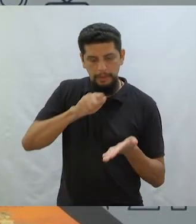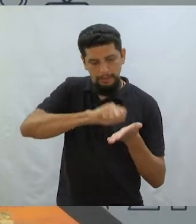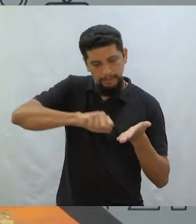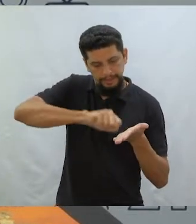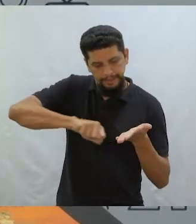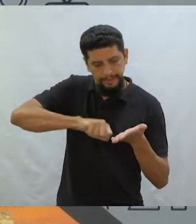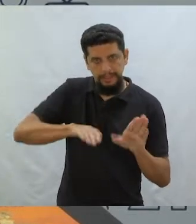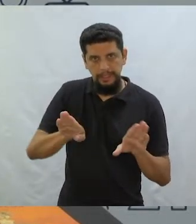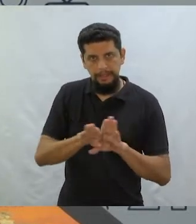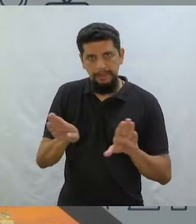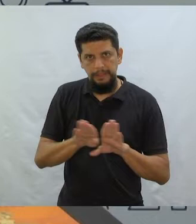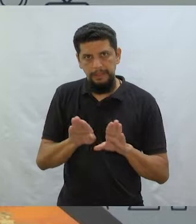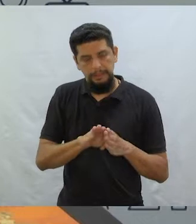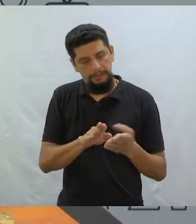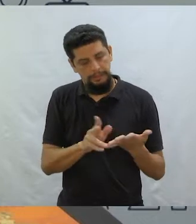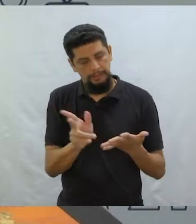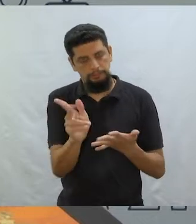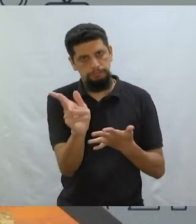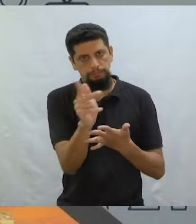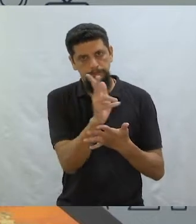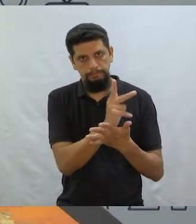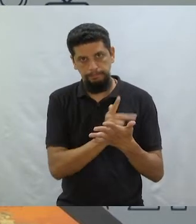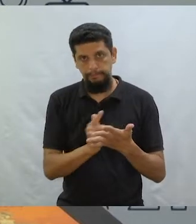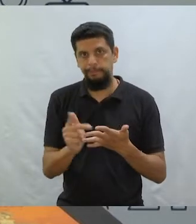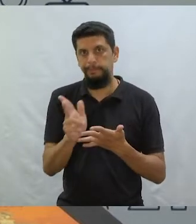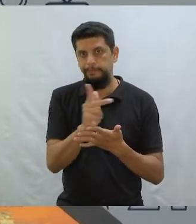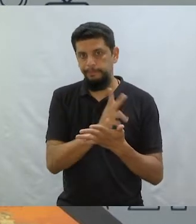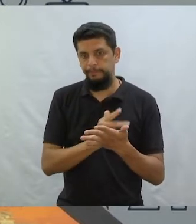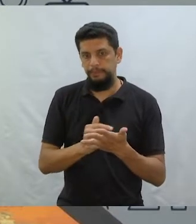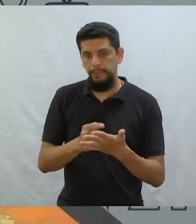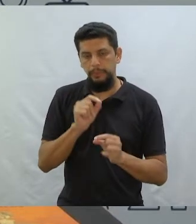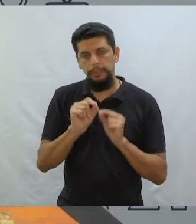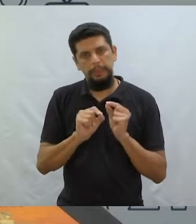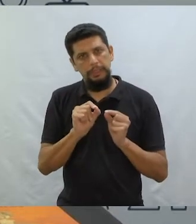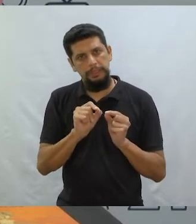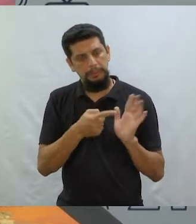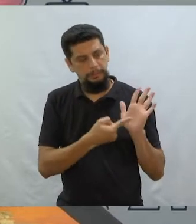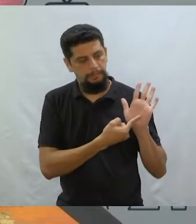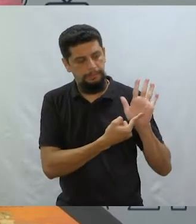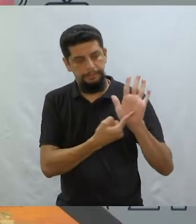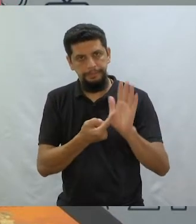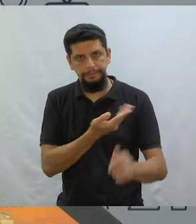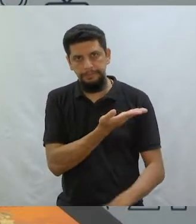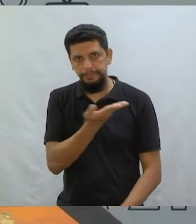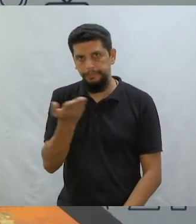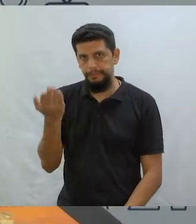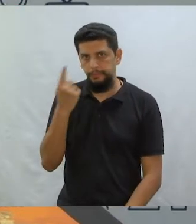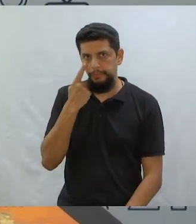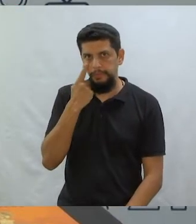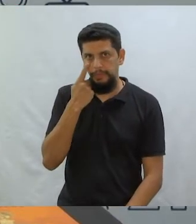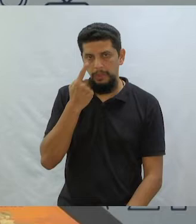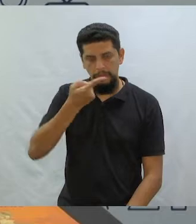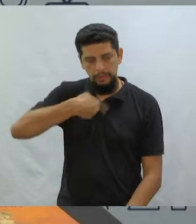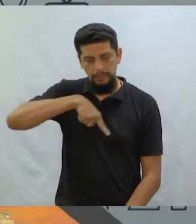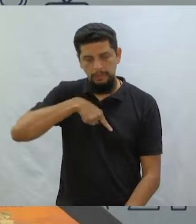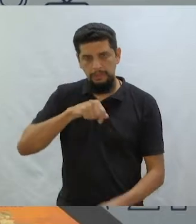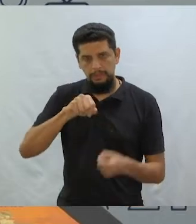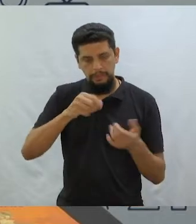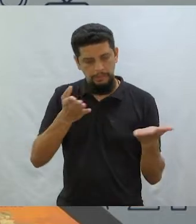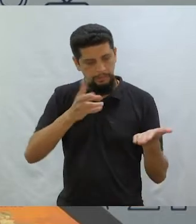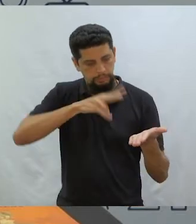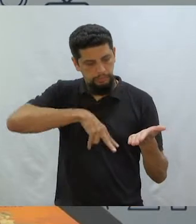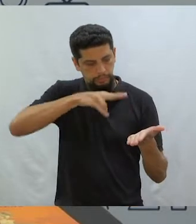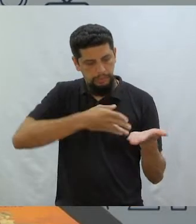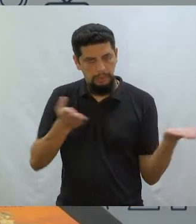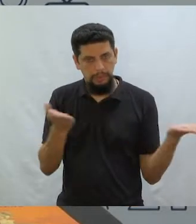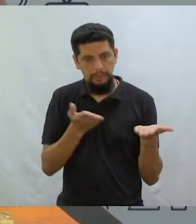escrita como pelas ilustrações o que eu trouxe para vocês ó o que nós vamos fazer a leitura